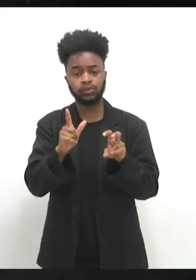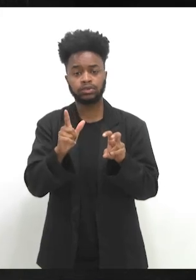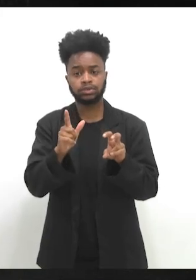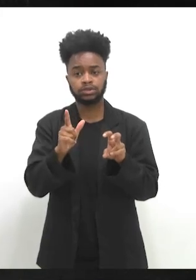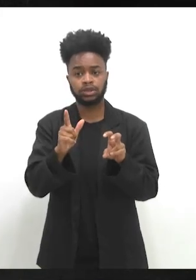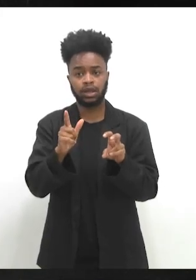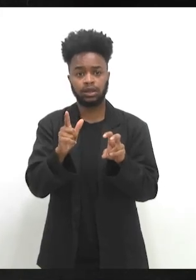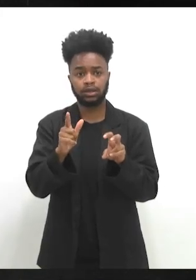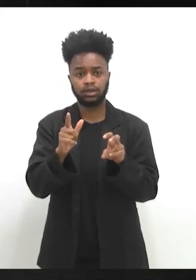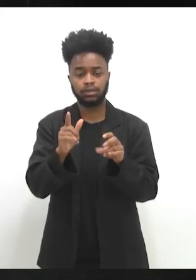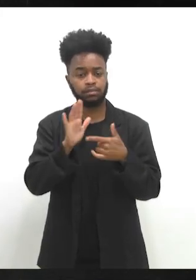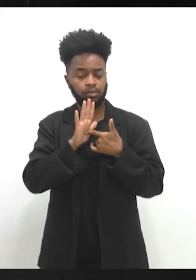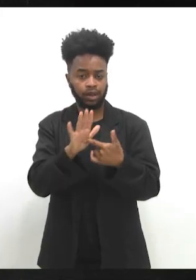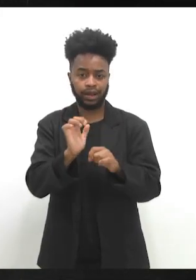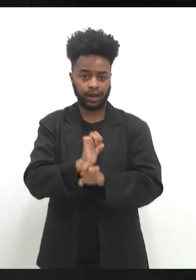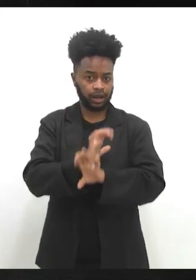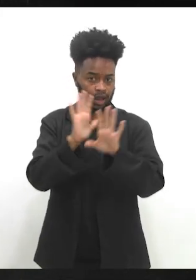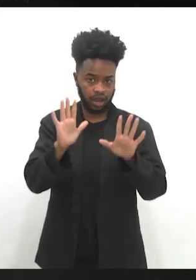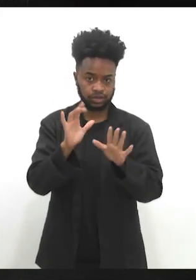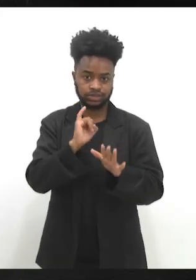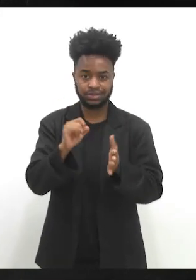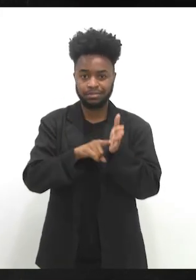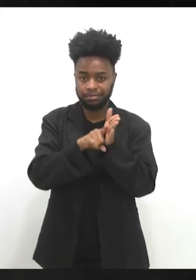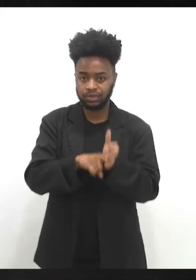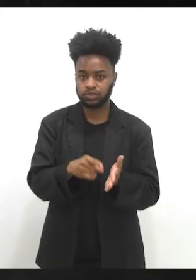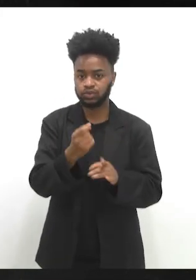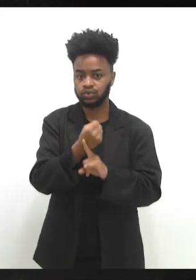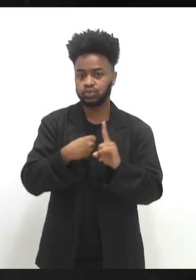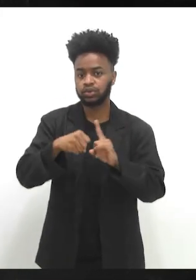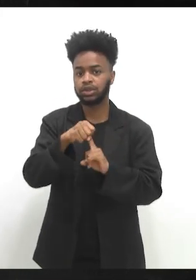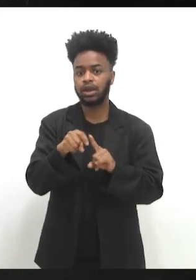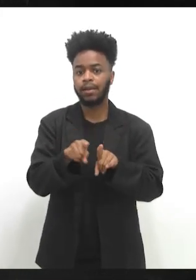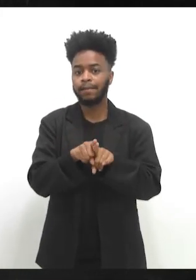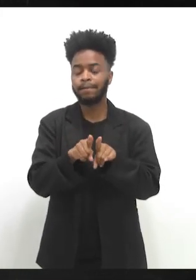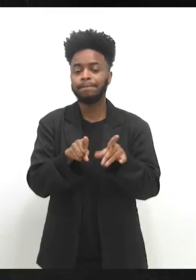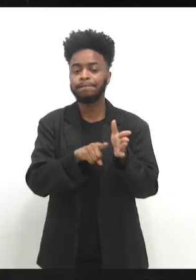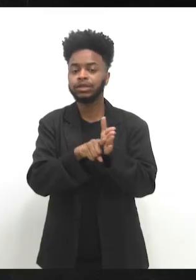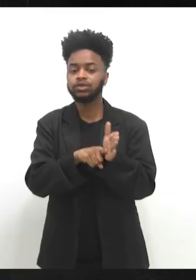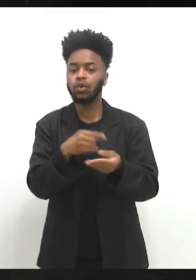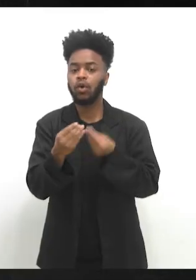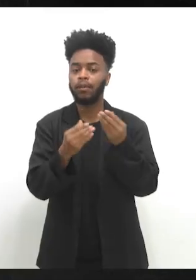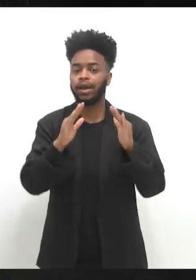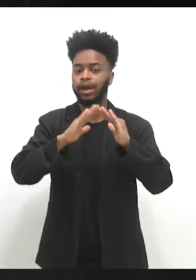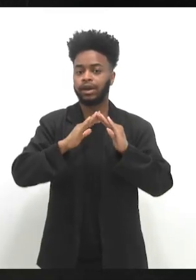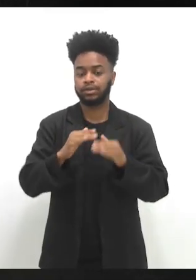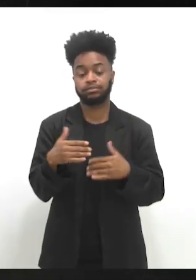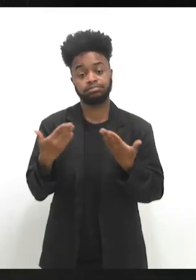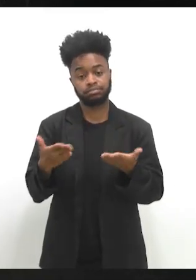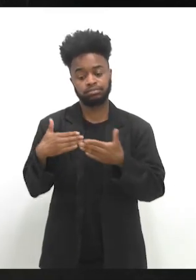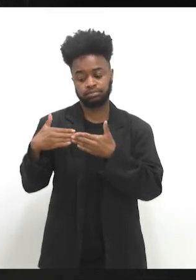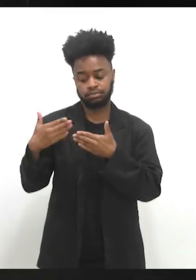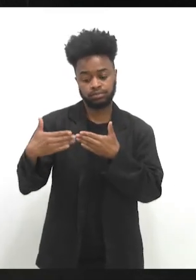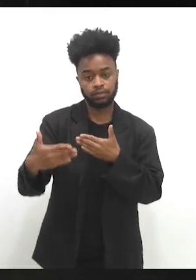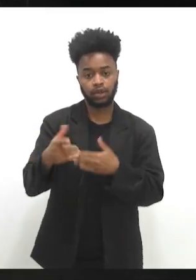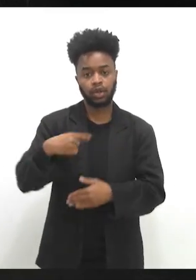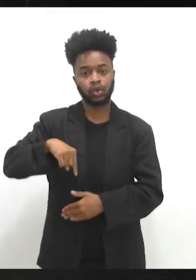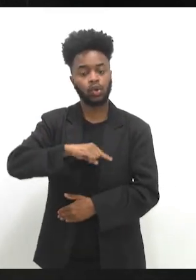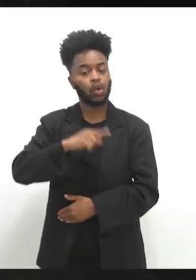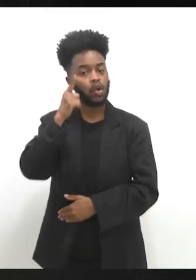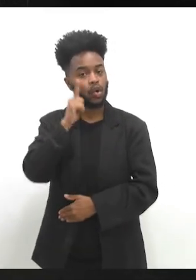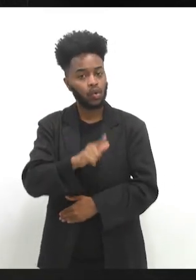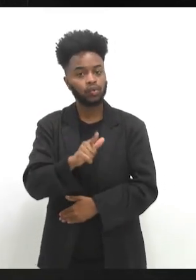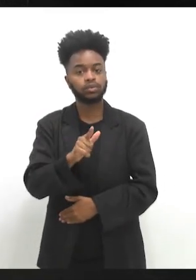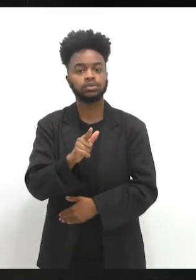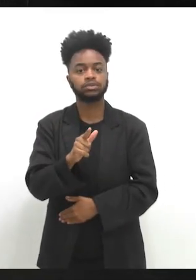ficar bem nítidas no estudo social que é feito dentro do processo judicial. Então, a partir dali, a